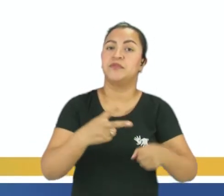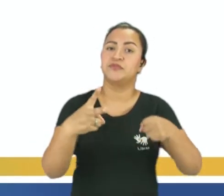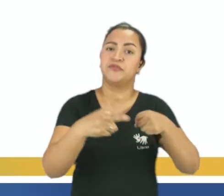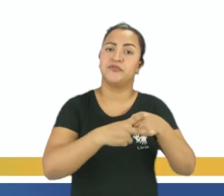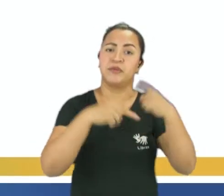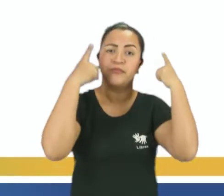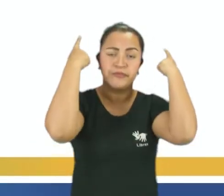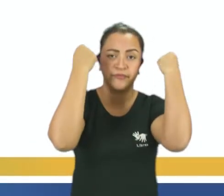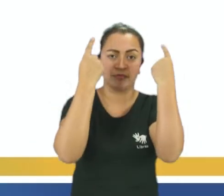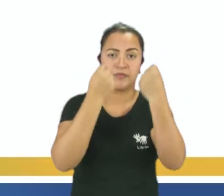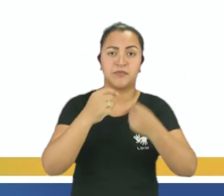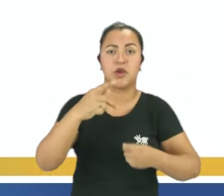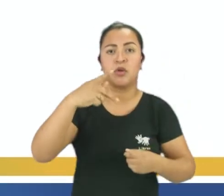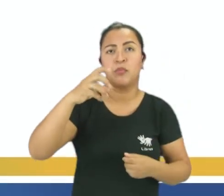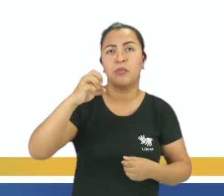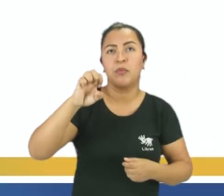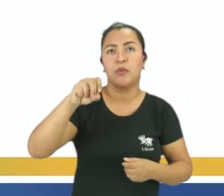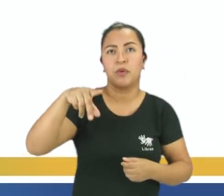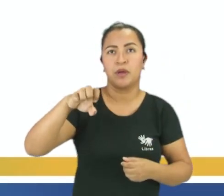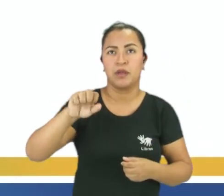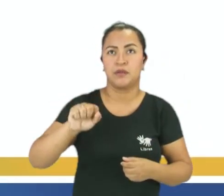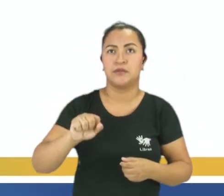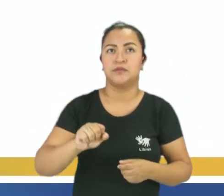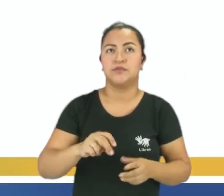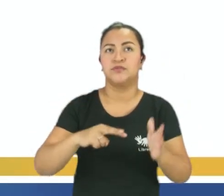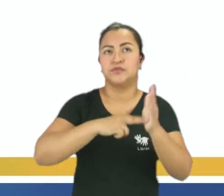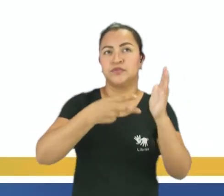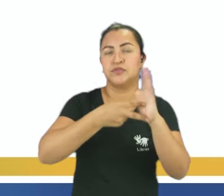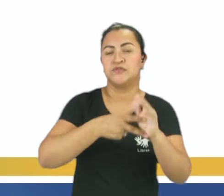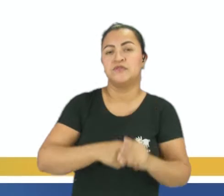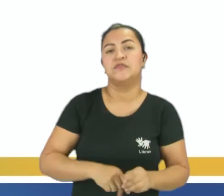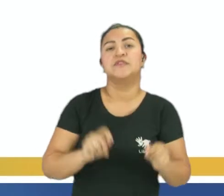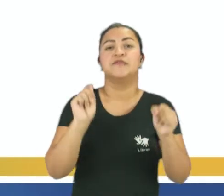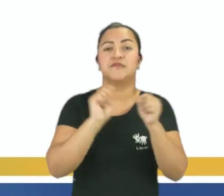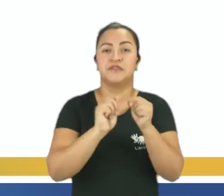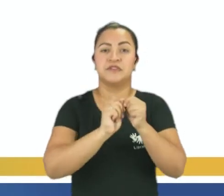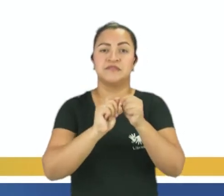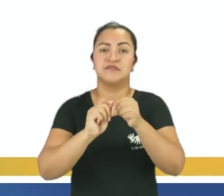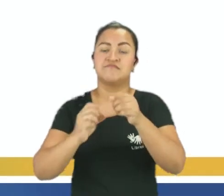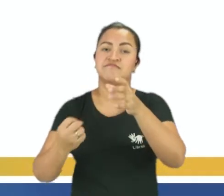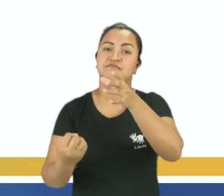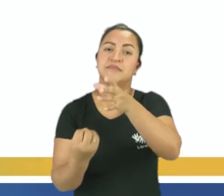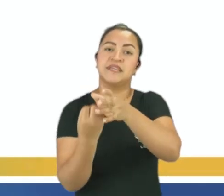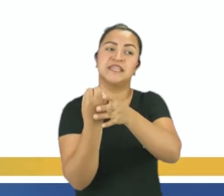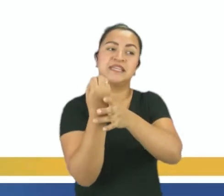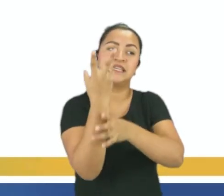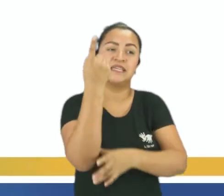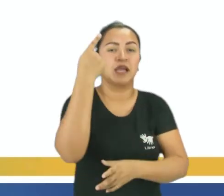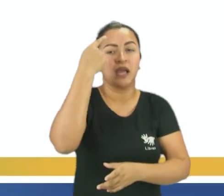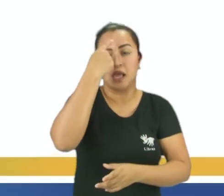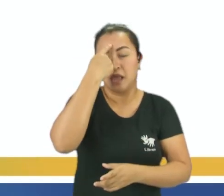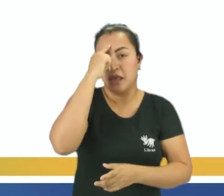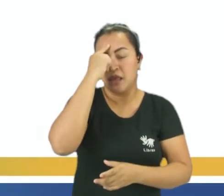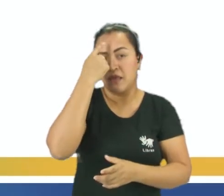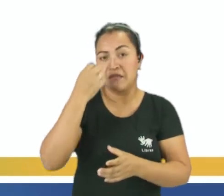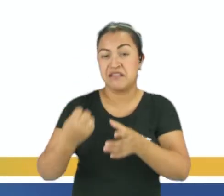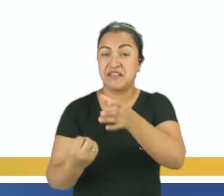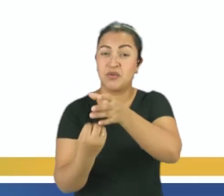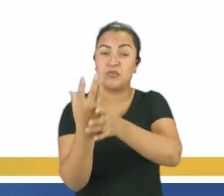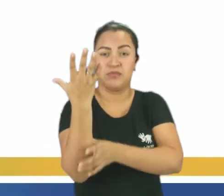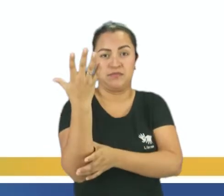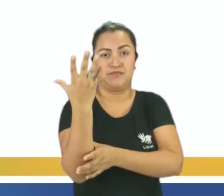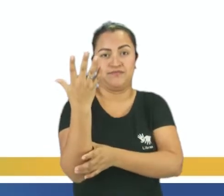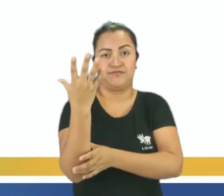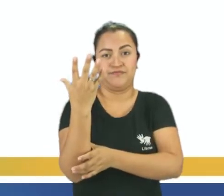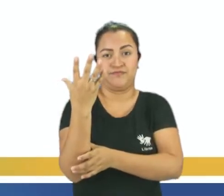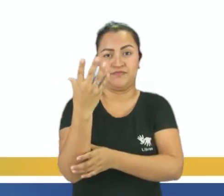grego poein, que significa fazer, criar, compor. É inquestionável a importância